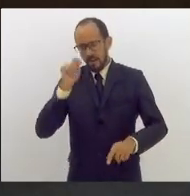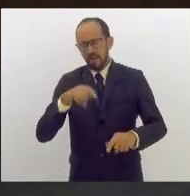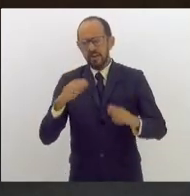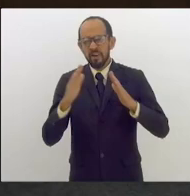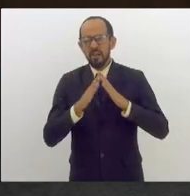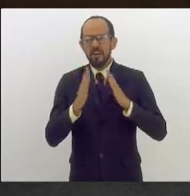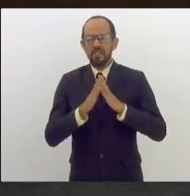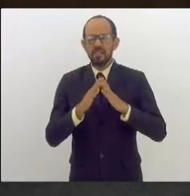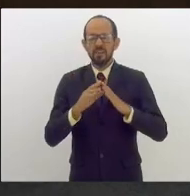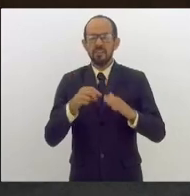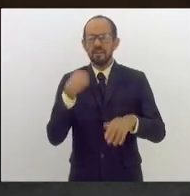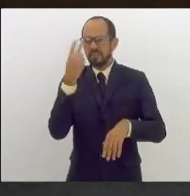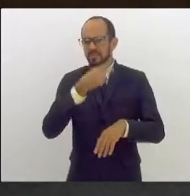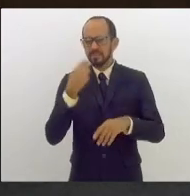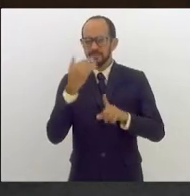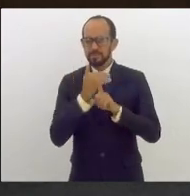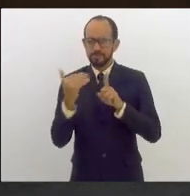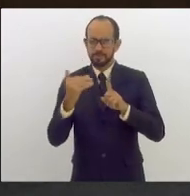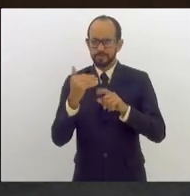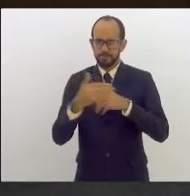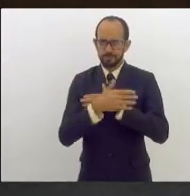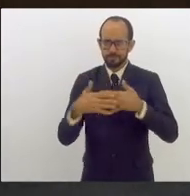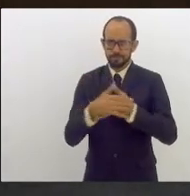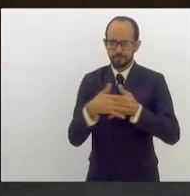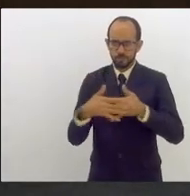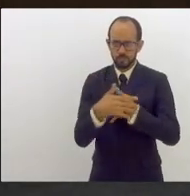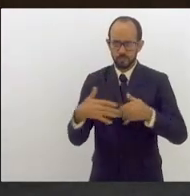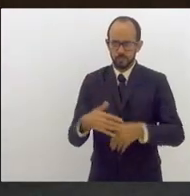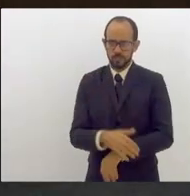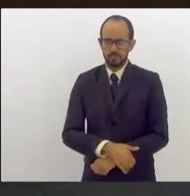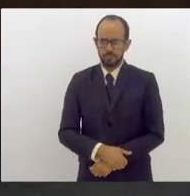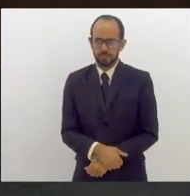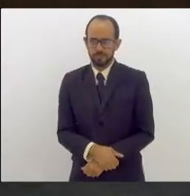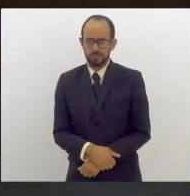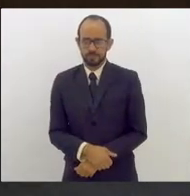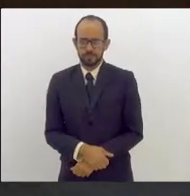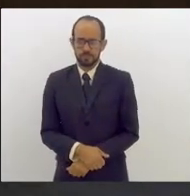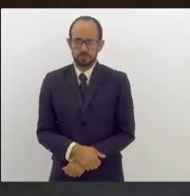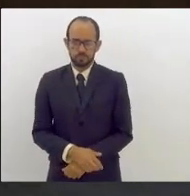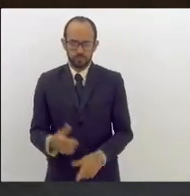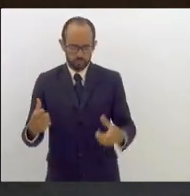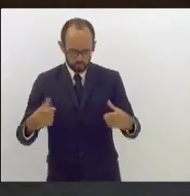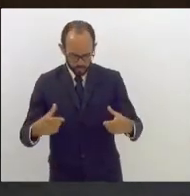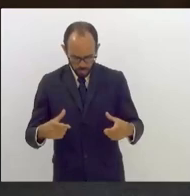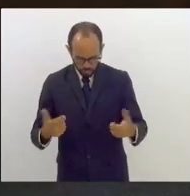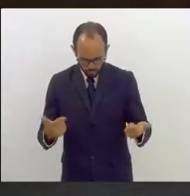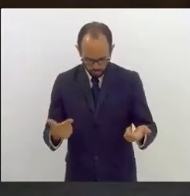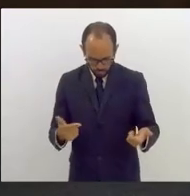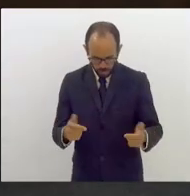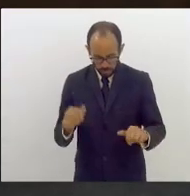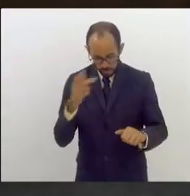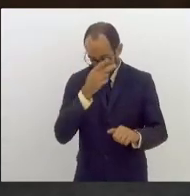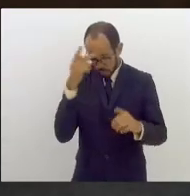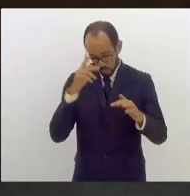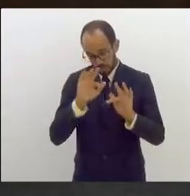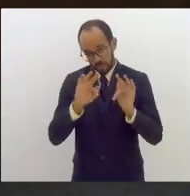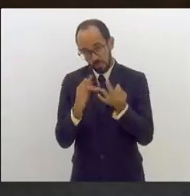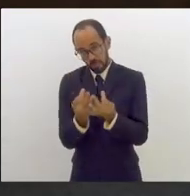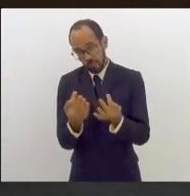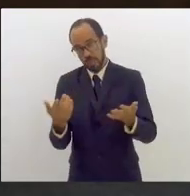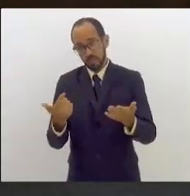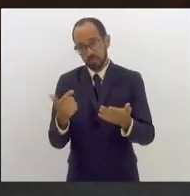morar a duas horas e meia do centro da cidade onde elas não tem laços familiares não tem laços sociais